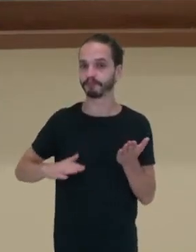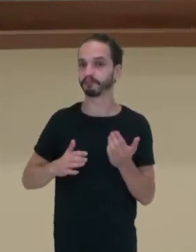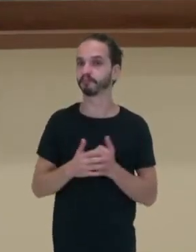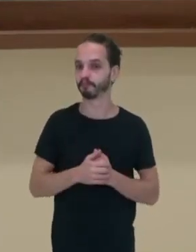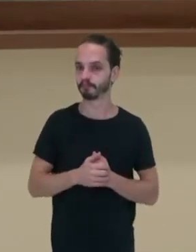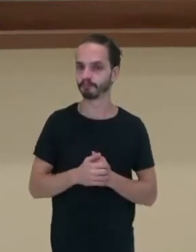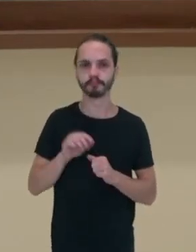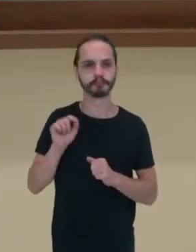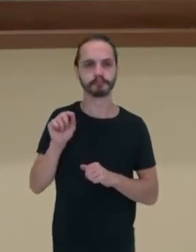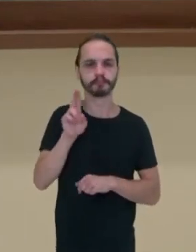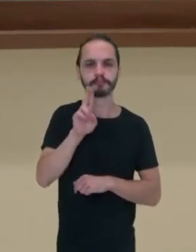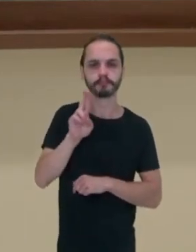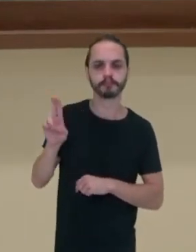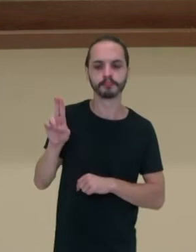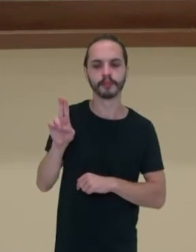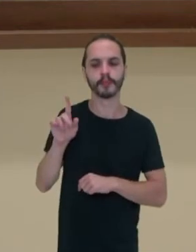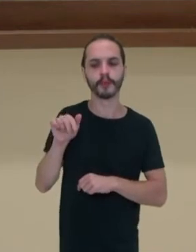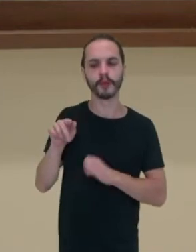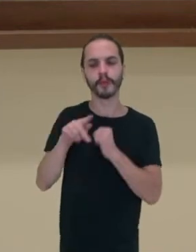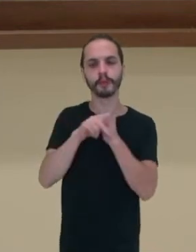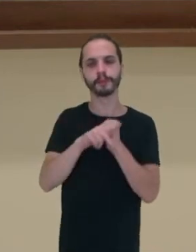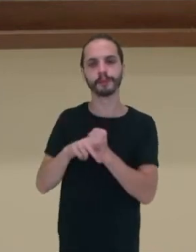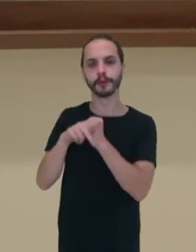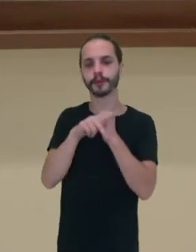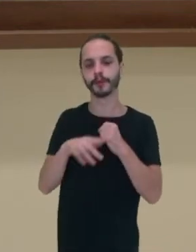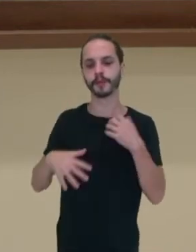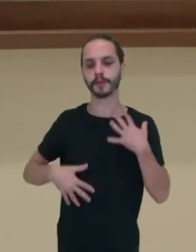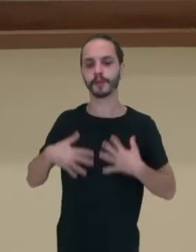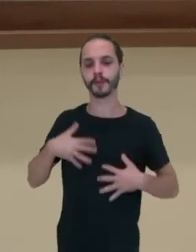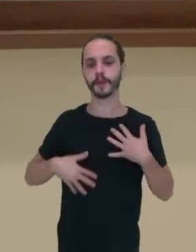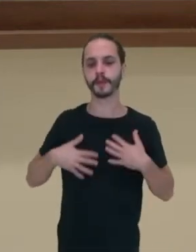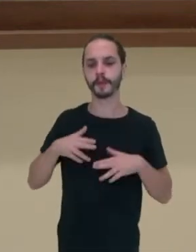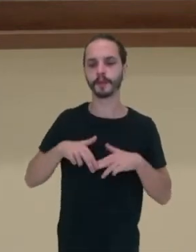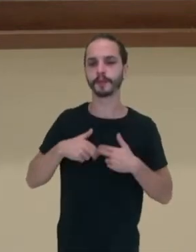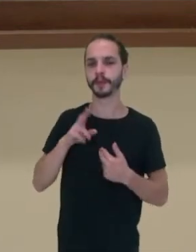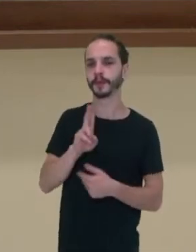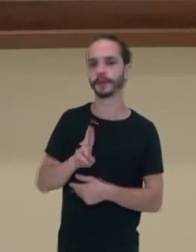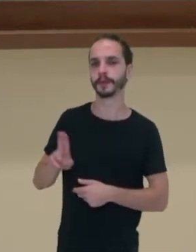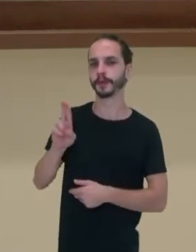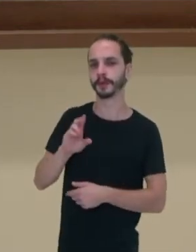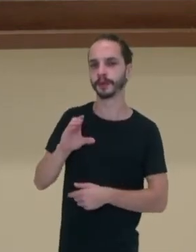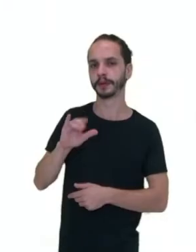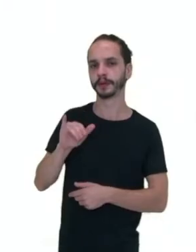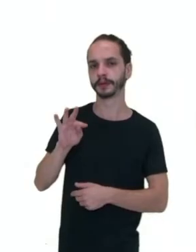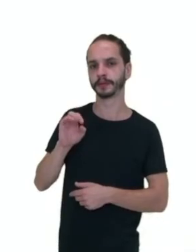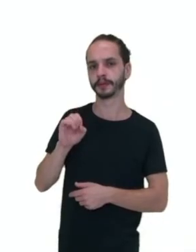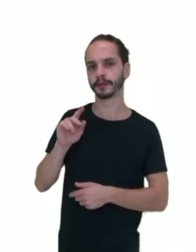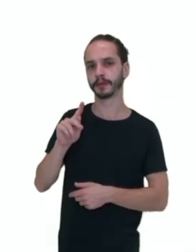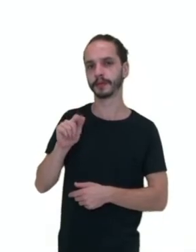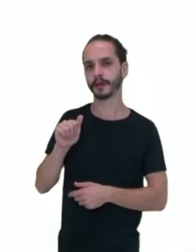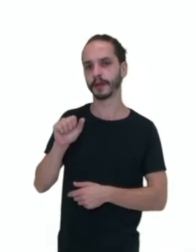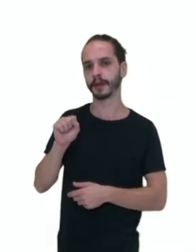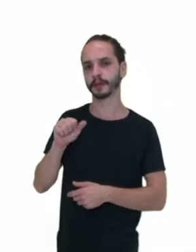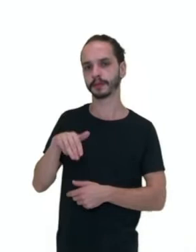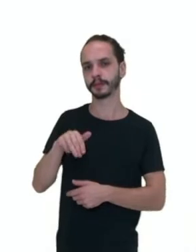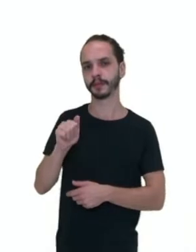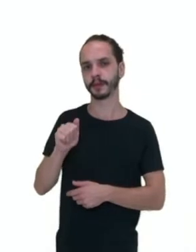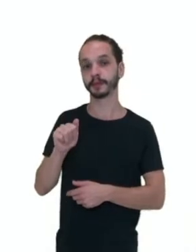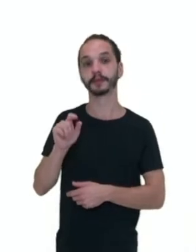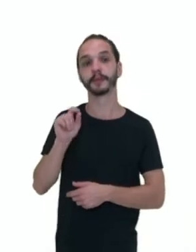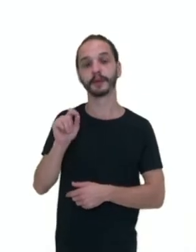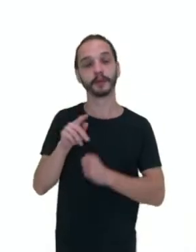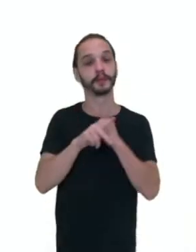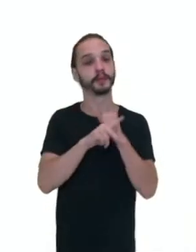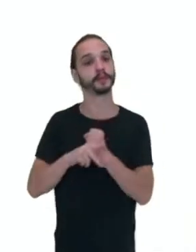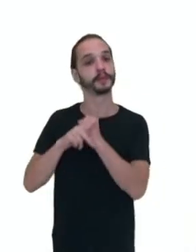gente chama, né? Como chamamos os protozoários que locomovem-se graças às expansões citoplasmáticas? Os protozoários que se